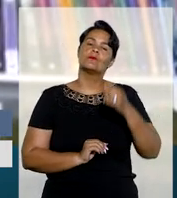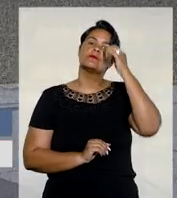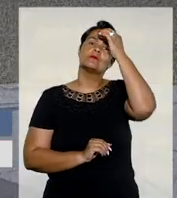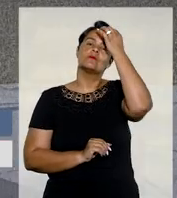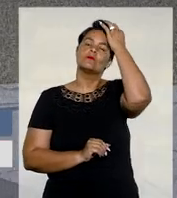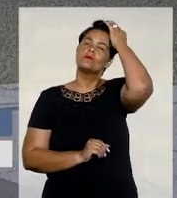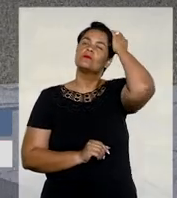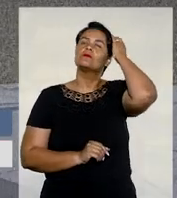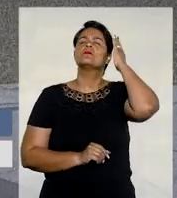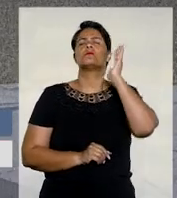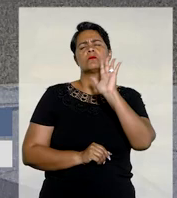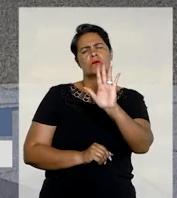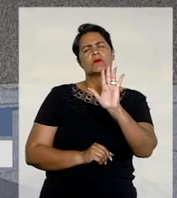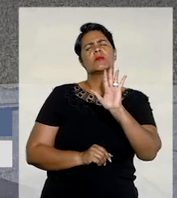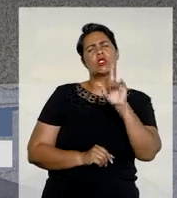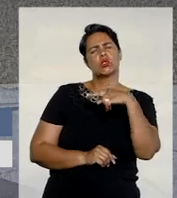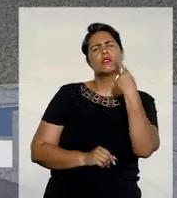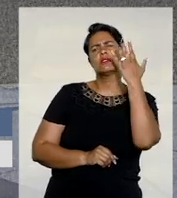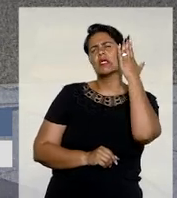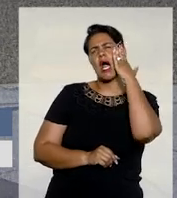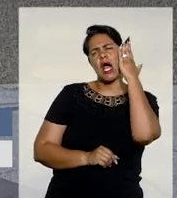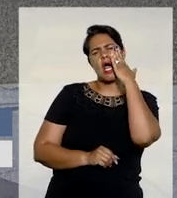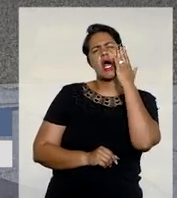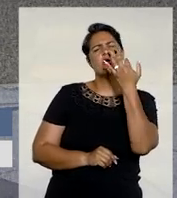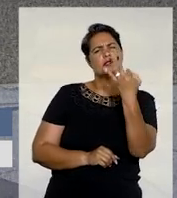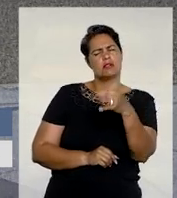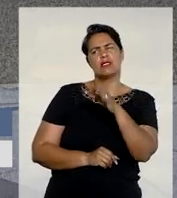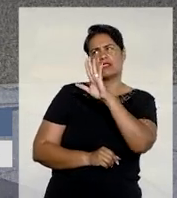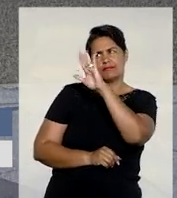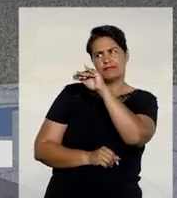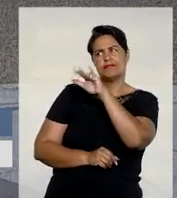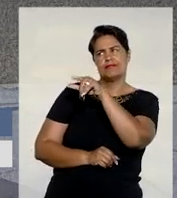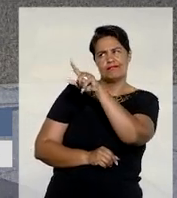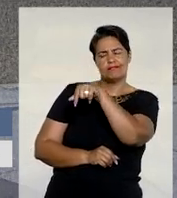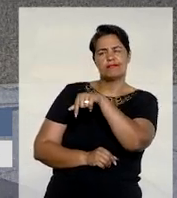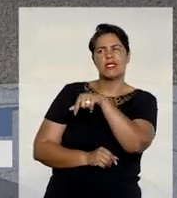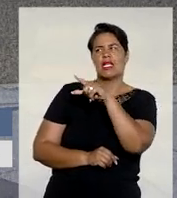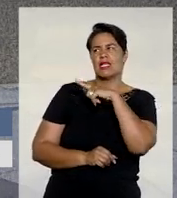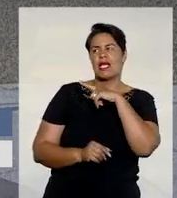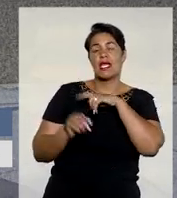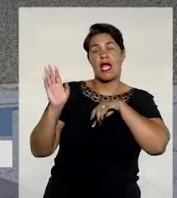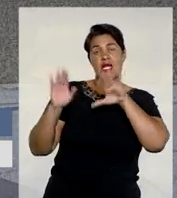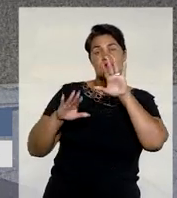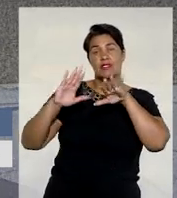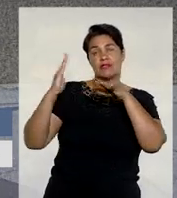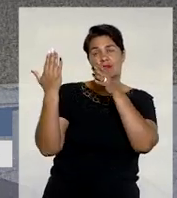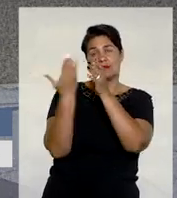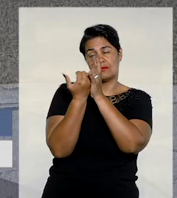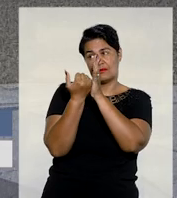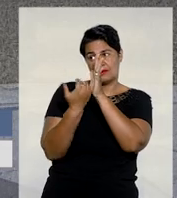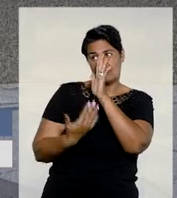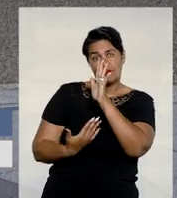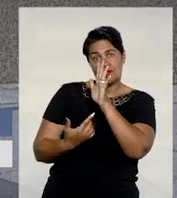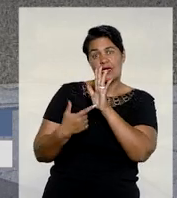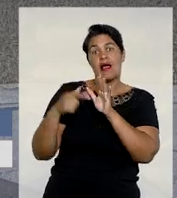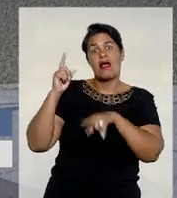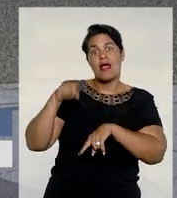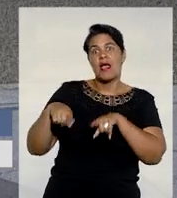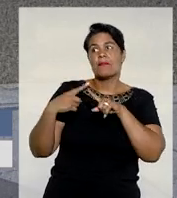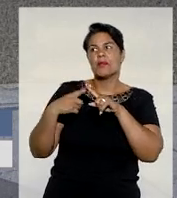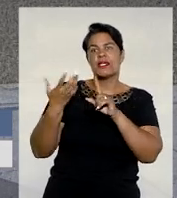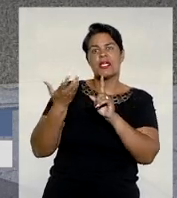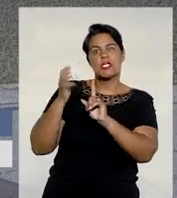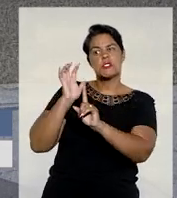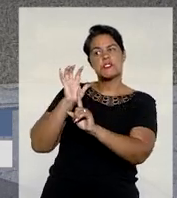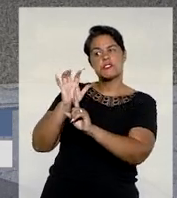Uhum. Mas a gente sabe, né, professor René, que muitas vezes a parte opõe embargos aclaratórios com a intenção